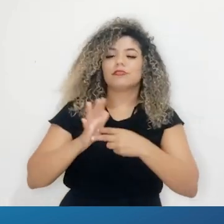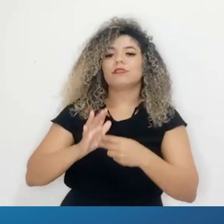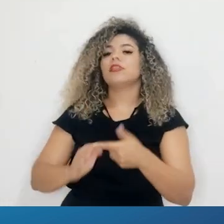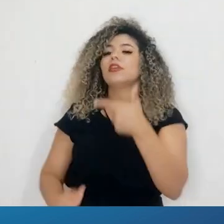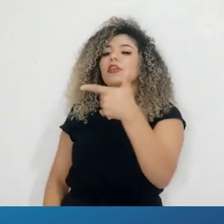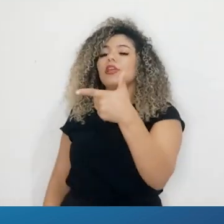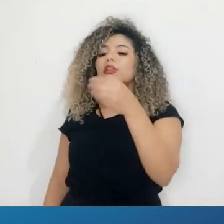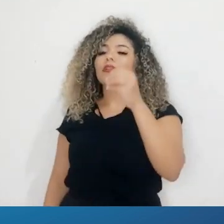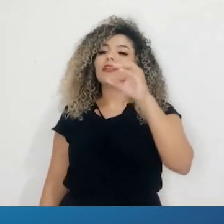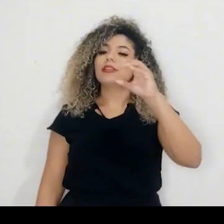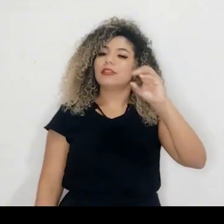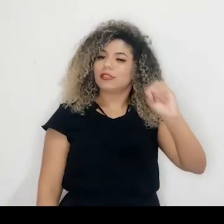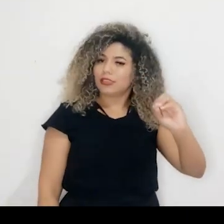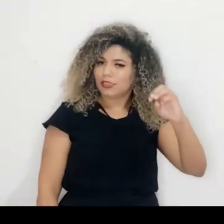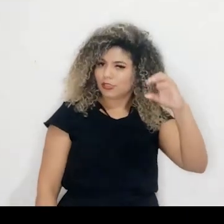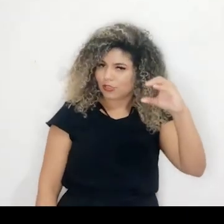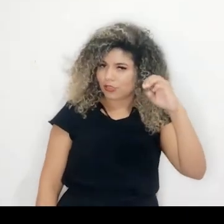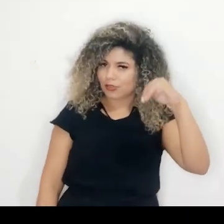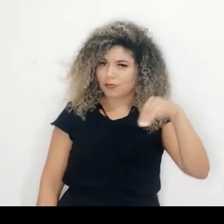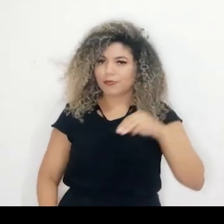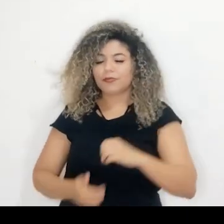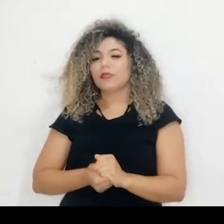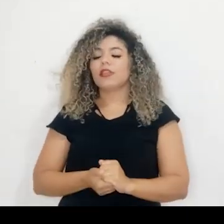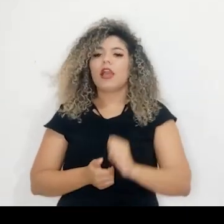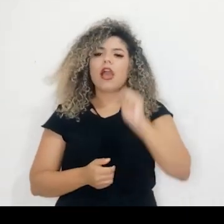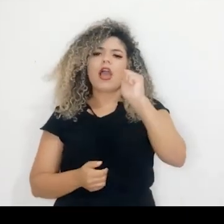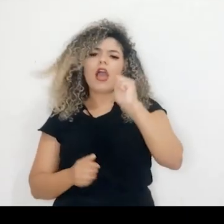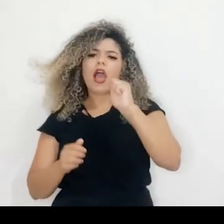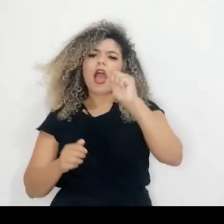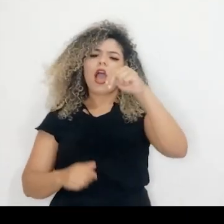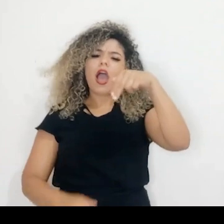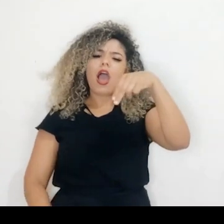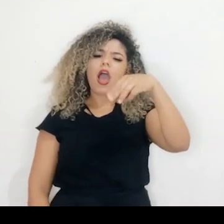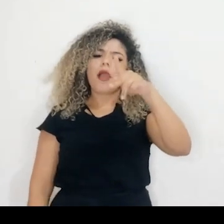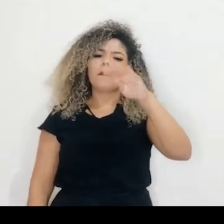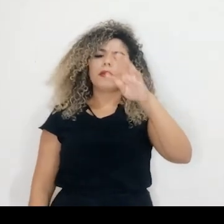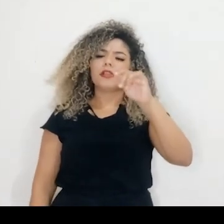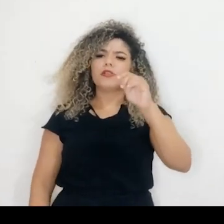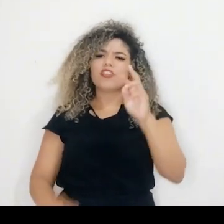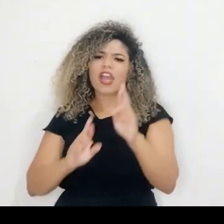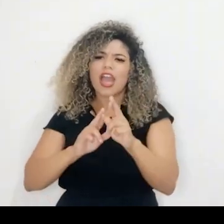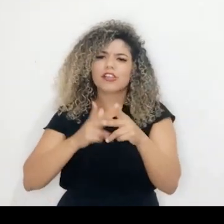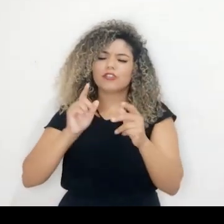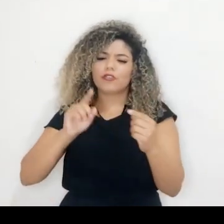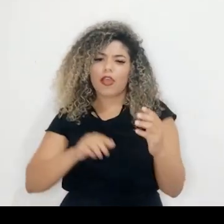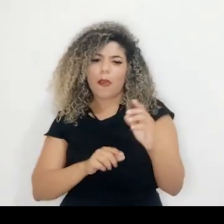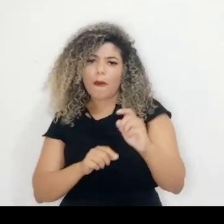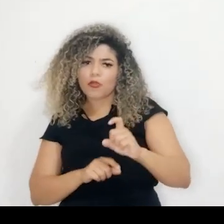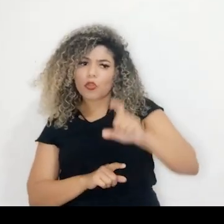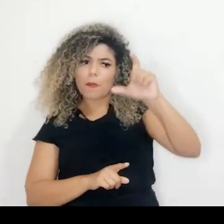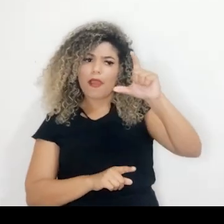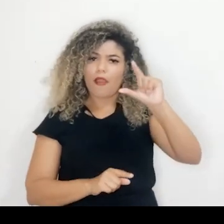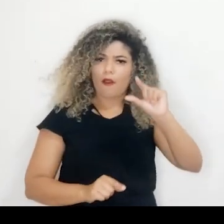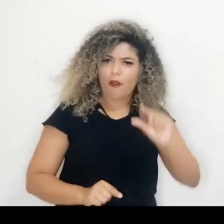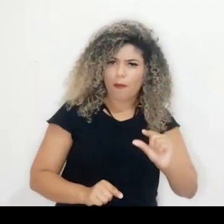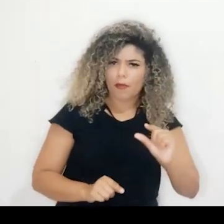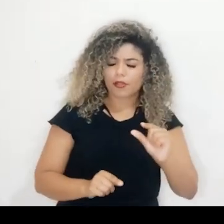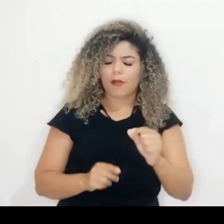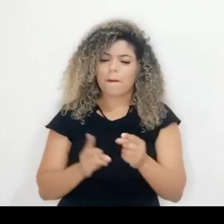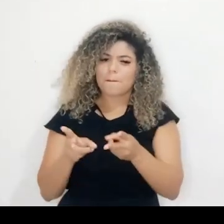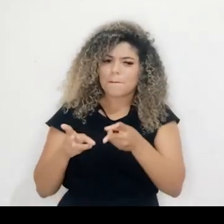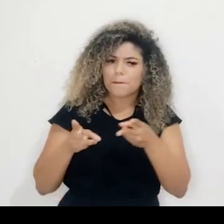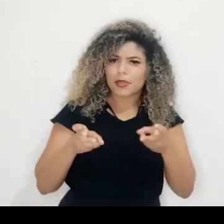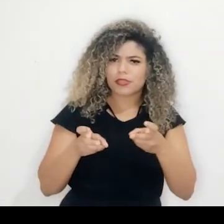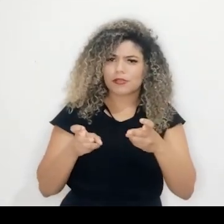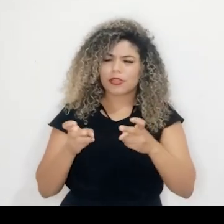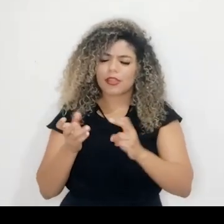a 200 cm amplitude é a diferença entre o maior e o menor valor absoluto observado que